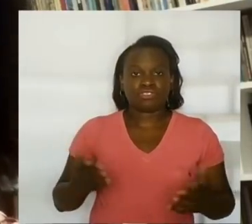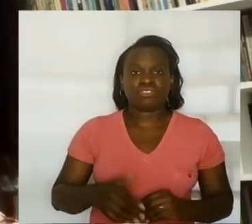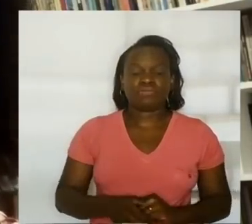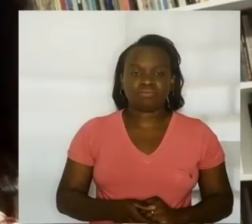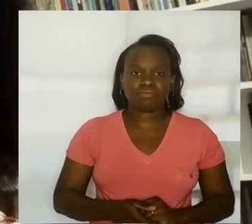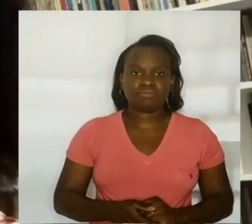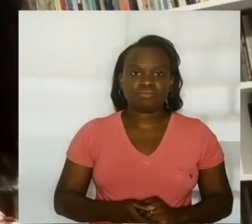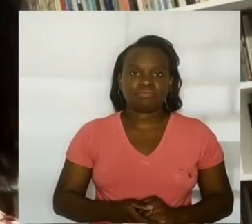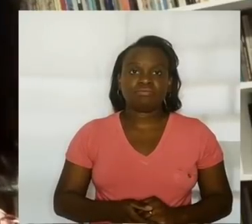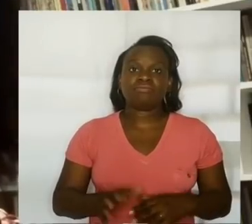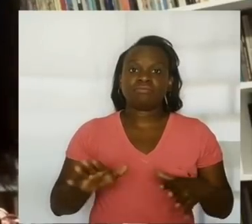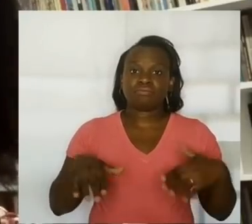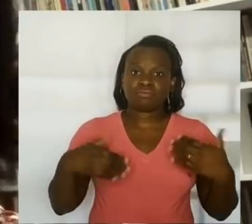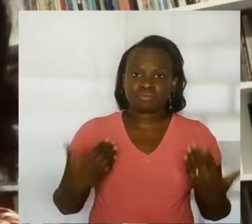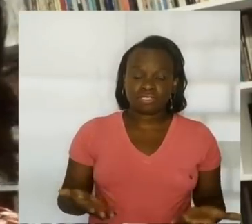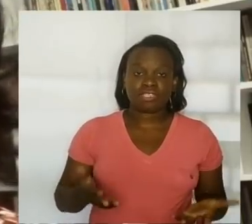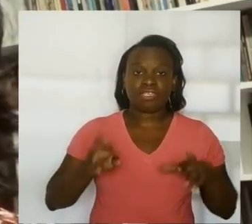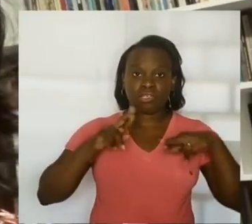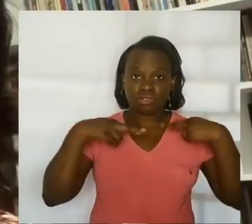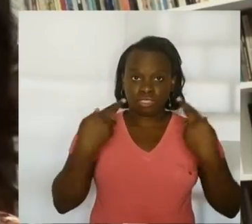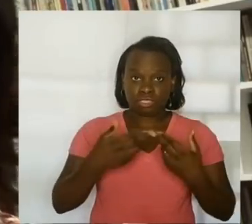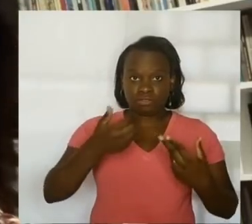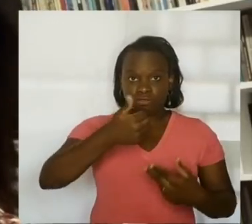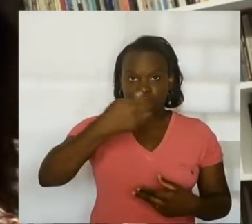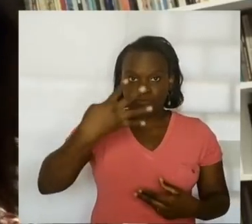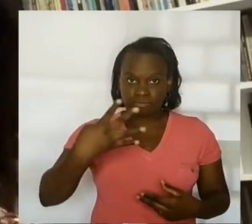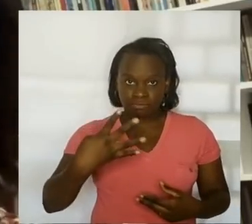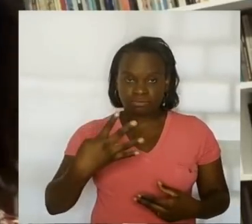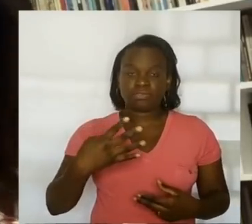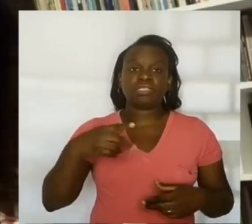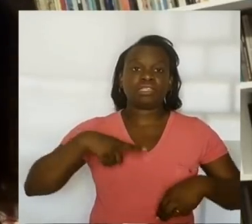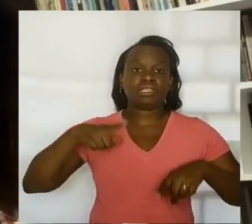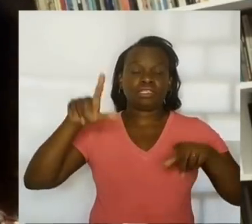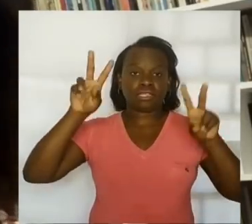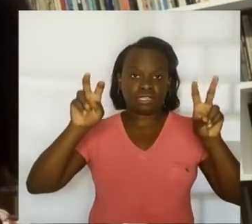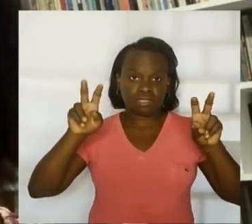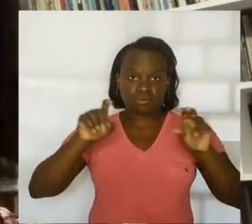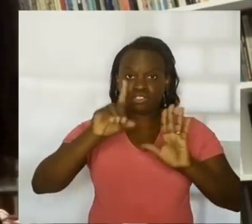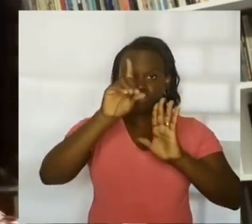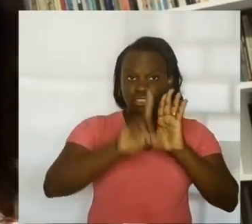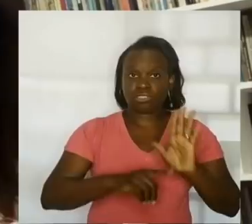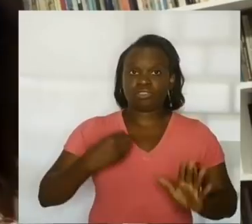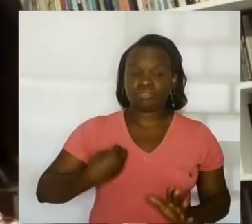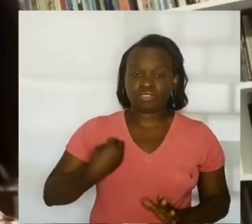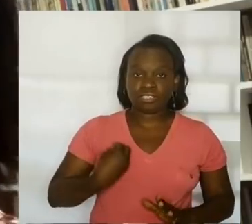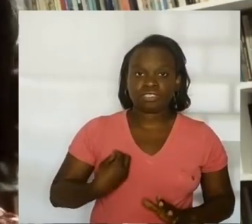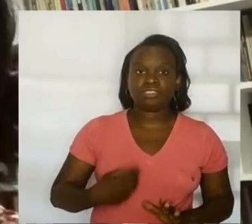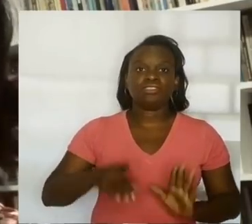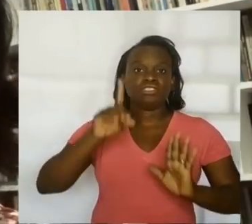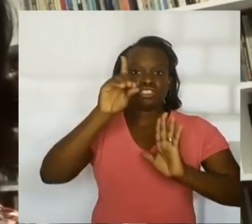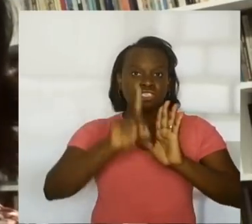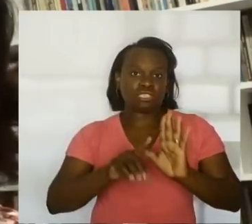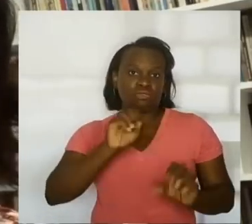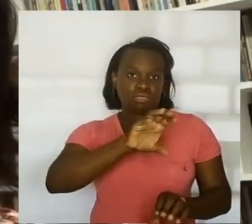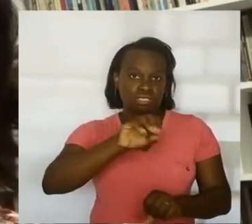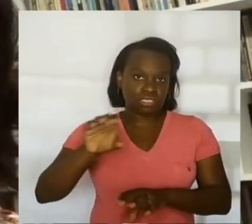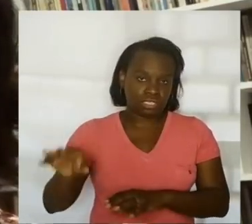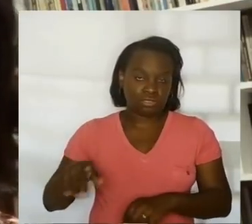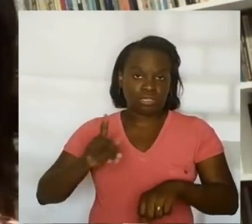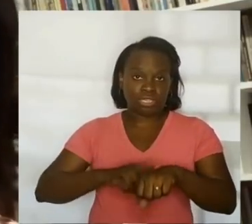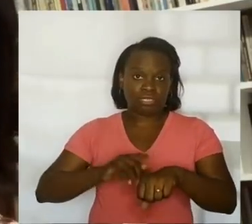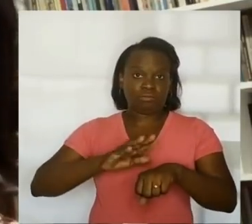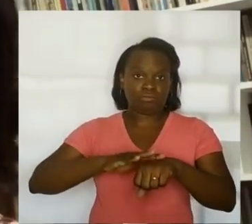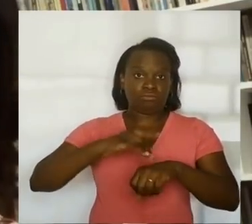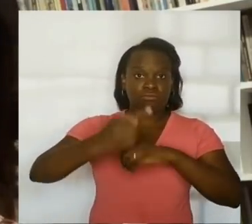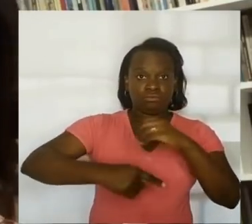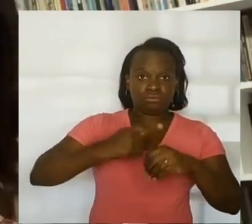de hoje. Então, a nossa 14ª reunião, que tem como tema Direito à Vida, Direito à Educação em